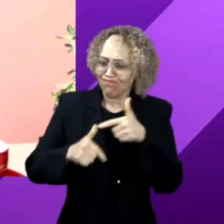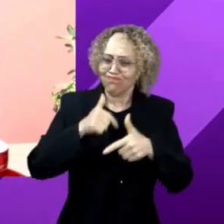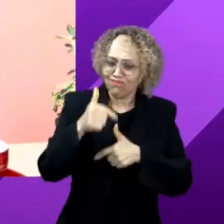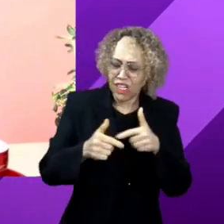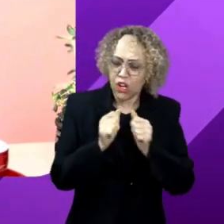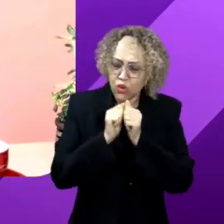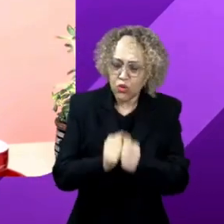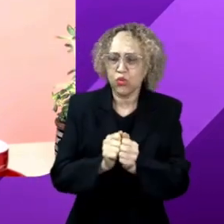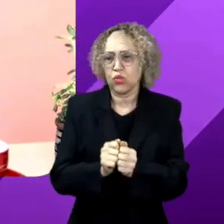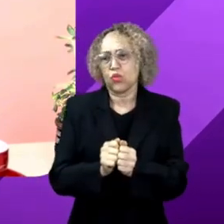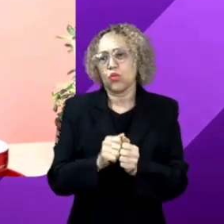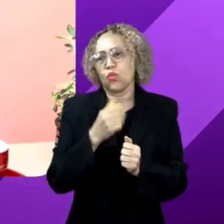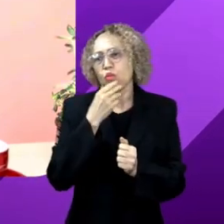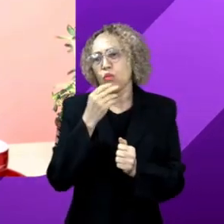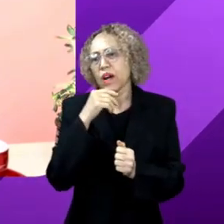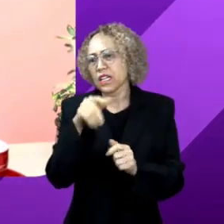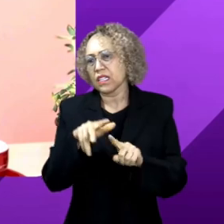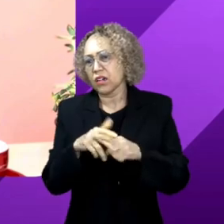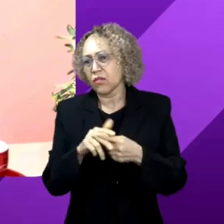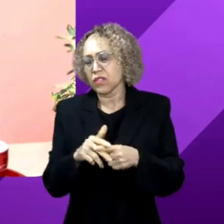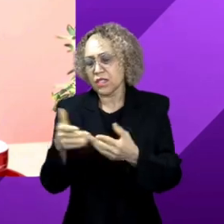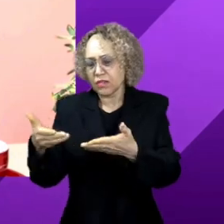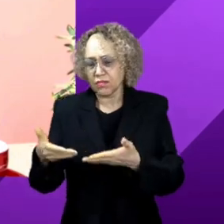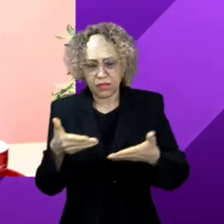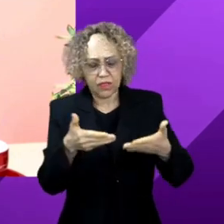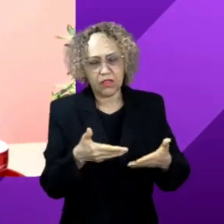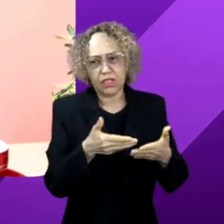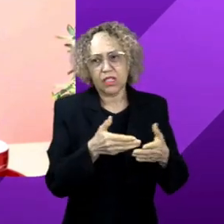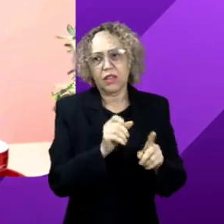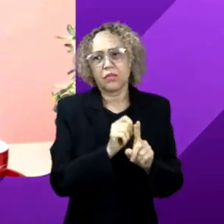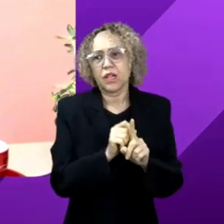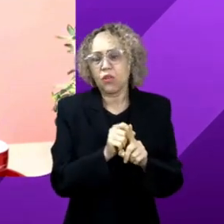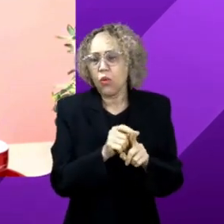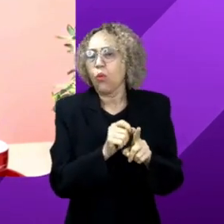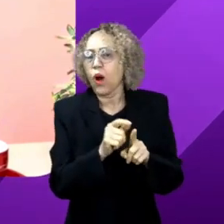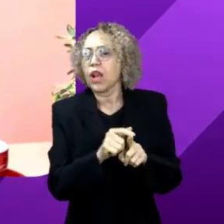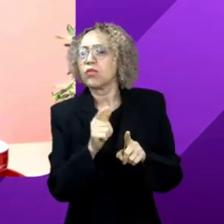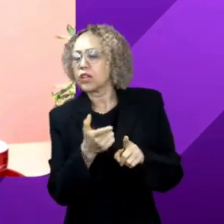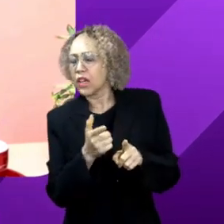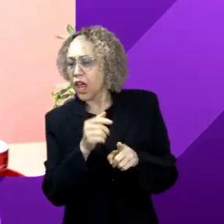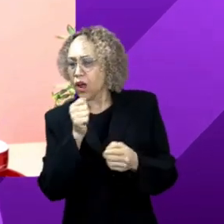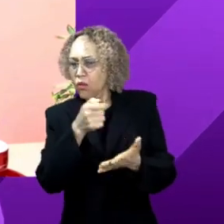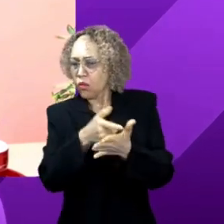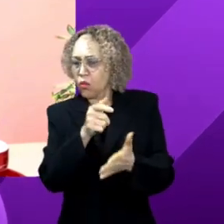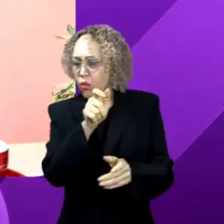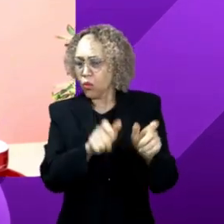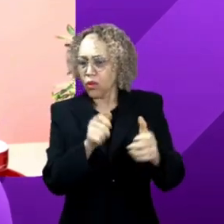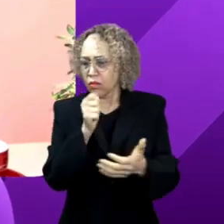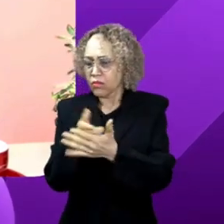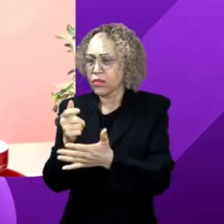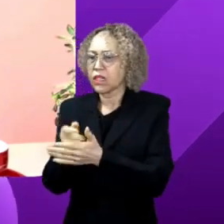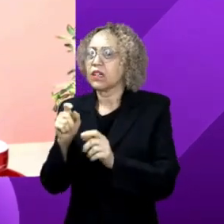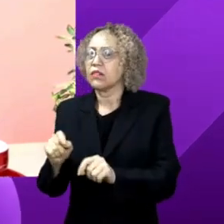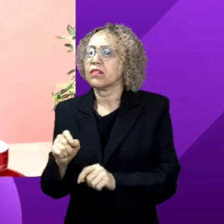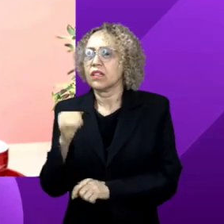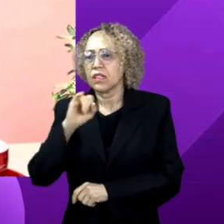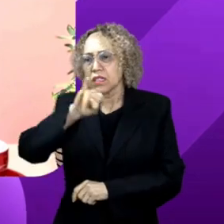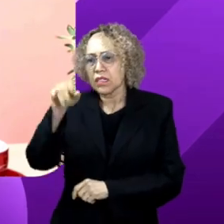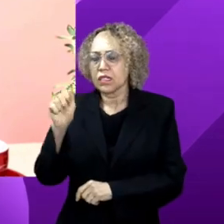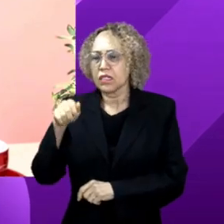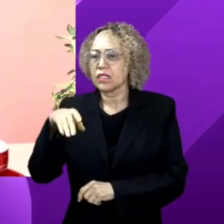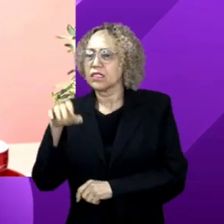oficina e atendeu os hóspedes cujo aluguel ajudava a encher a panela. Jane foi esposa devota e